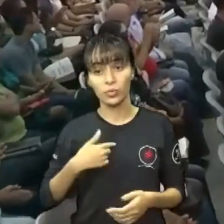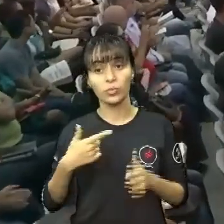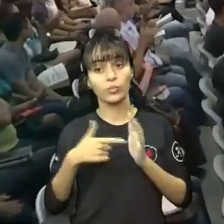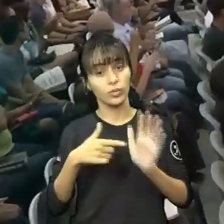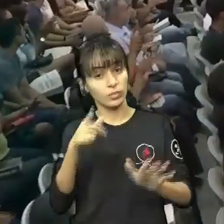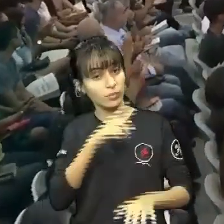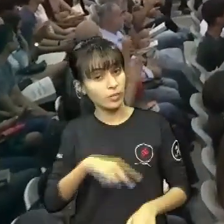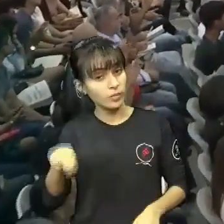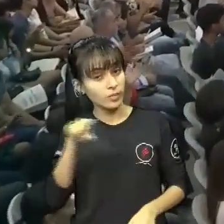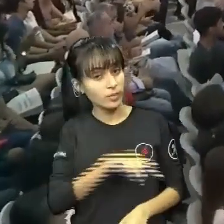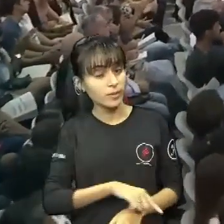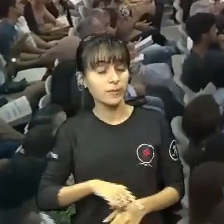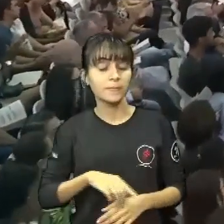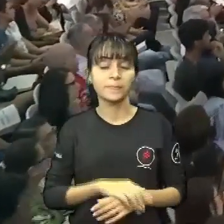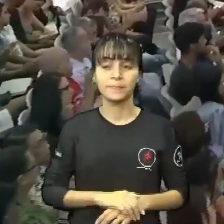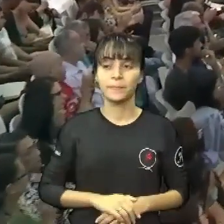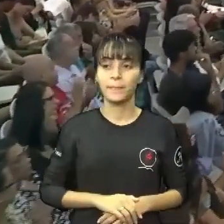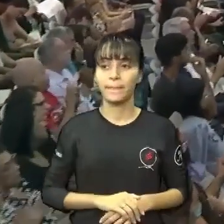para você